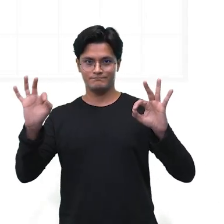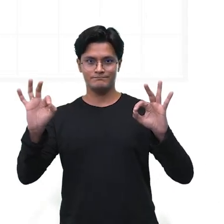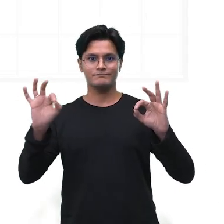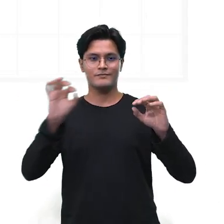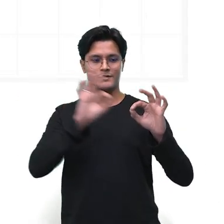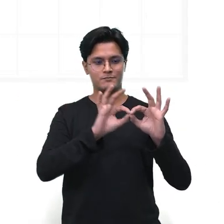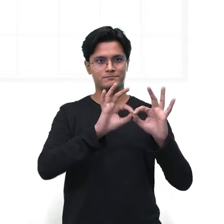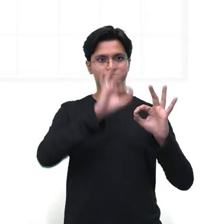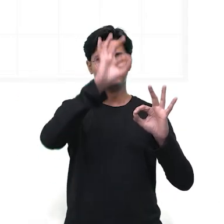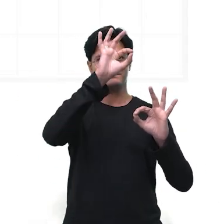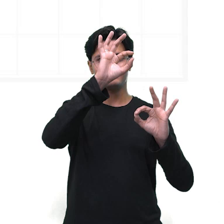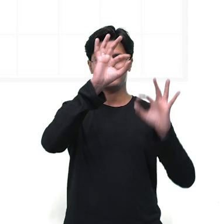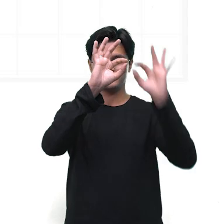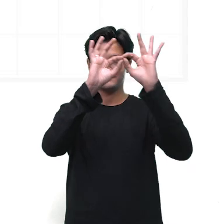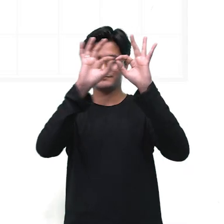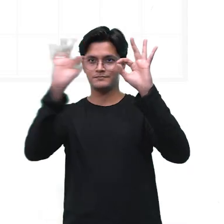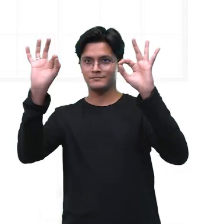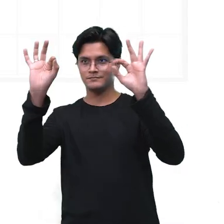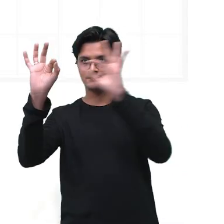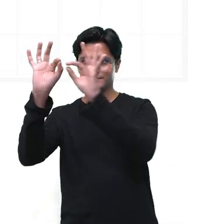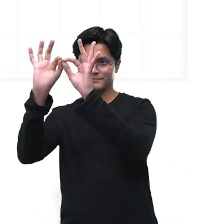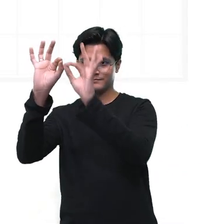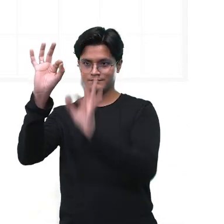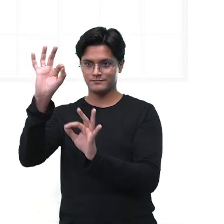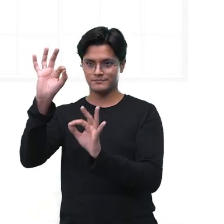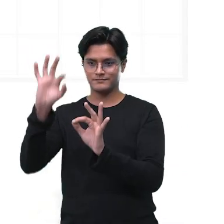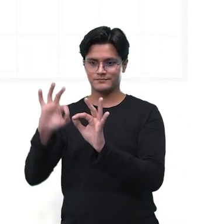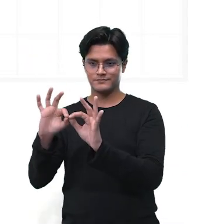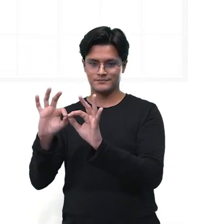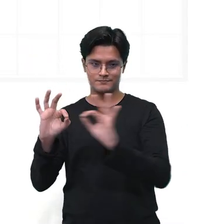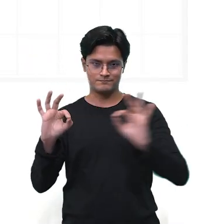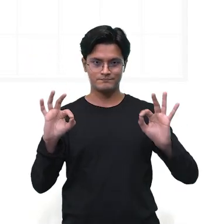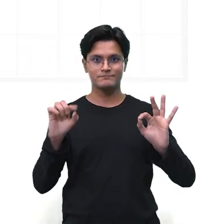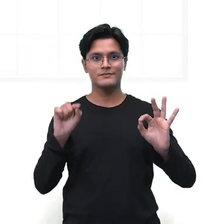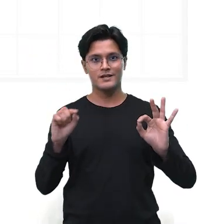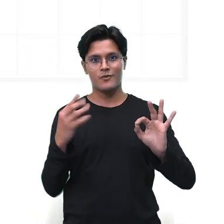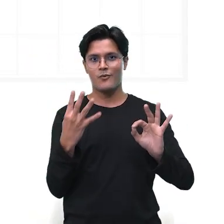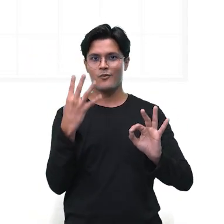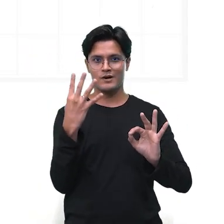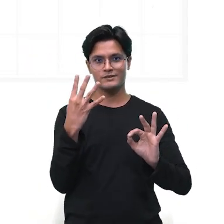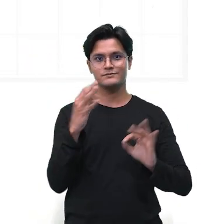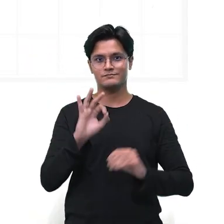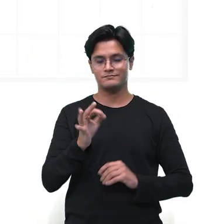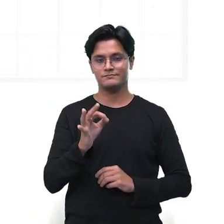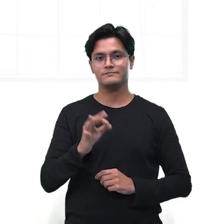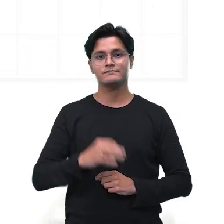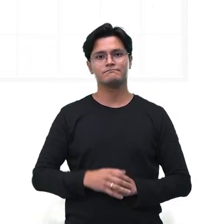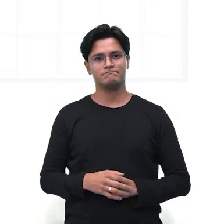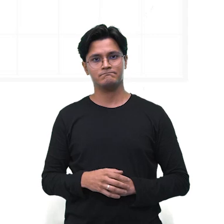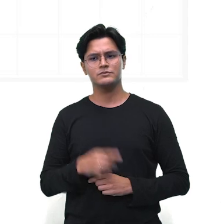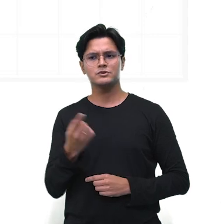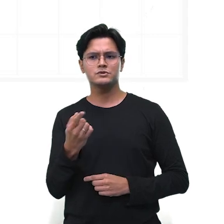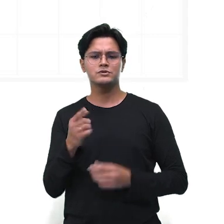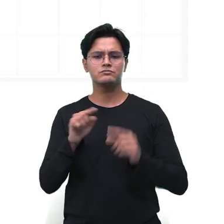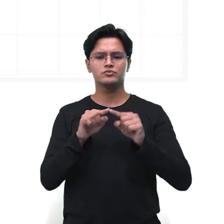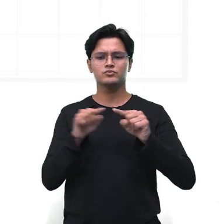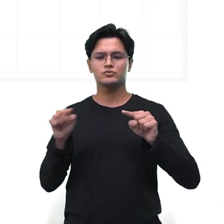tá? Então, veja que, na verdade, nós temos 4 segmentos de retas que formam um